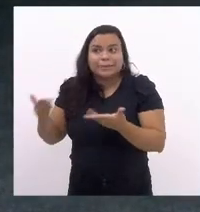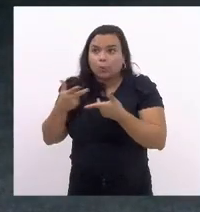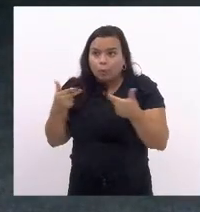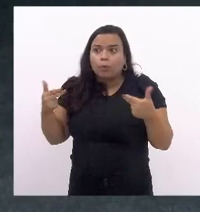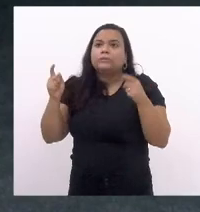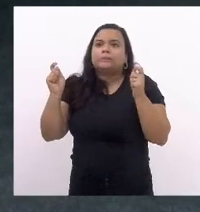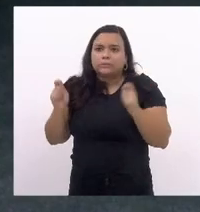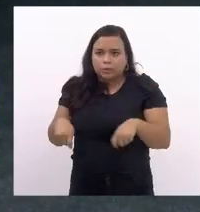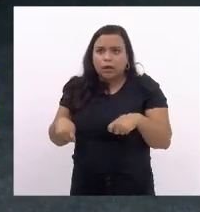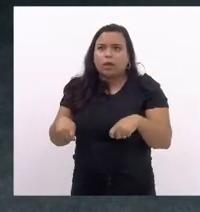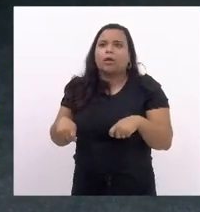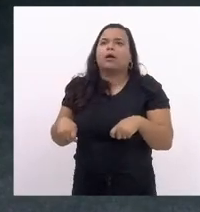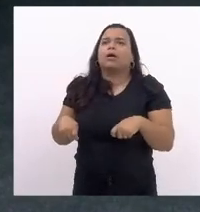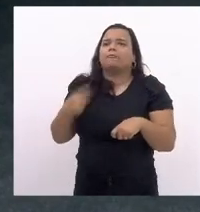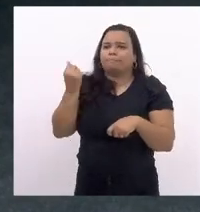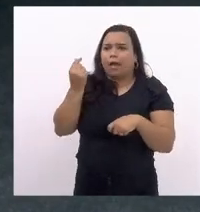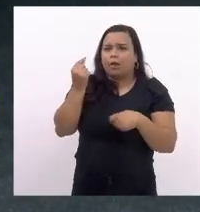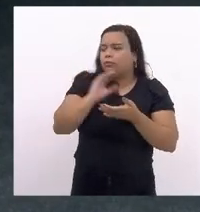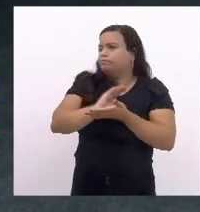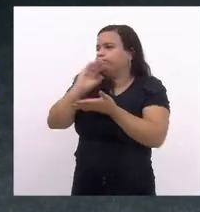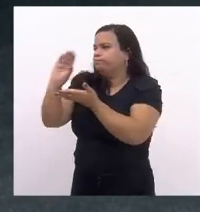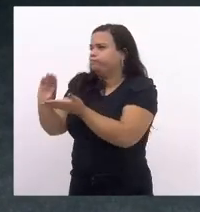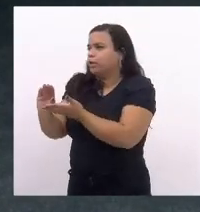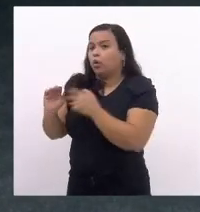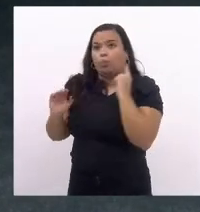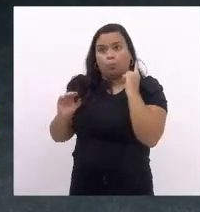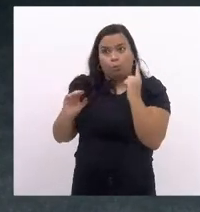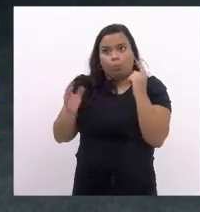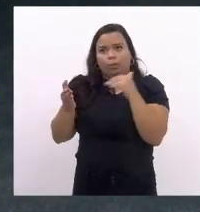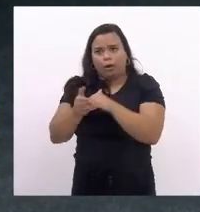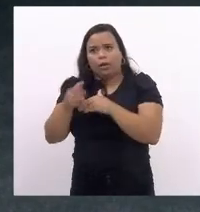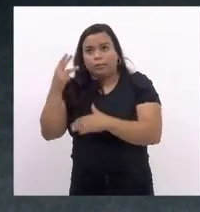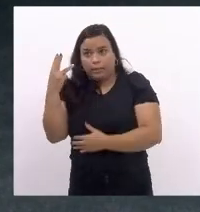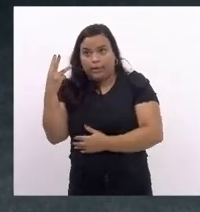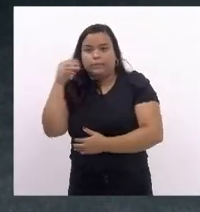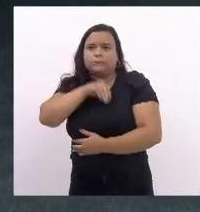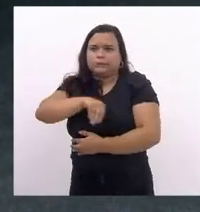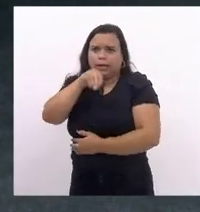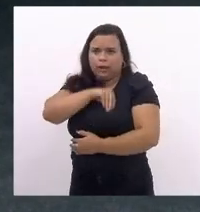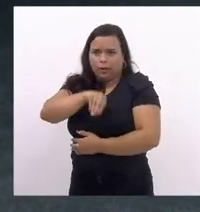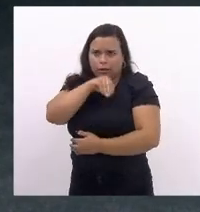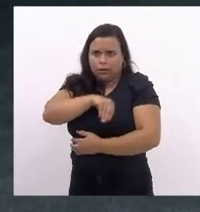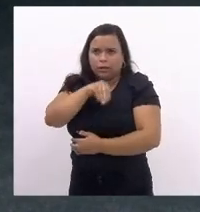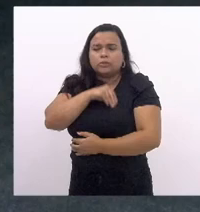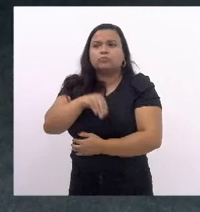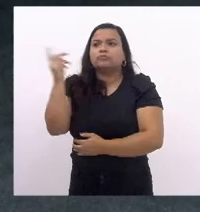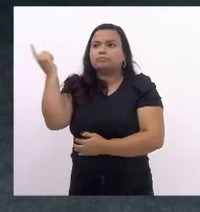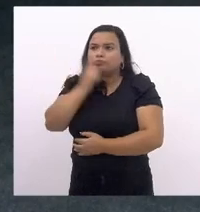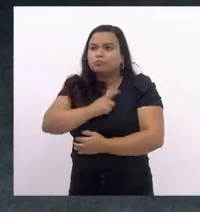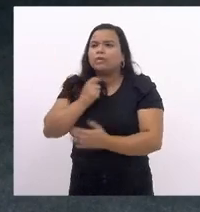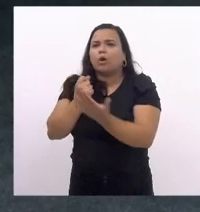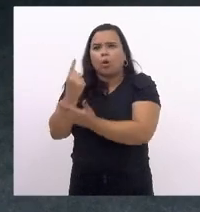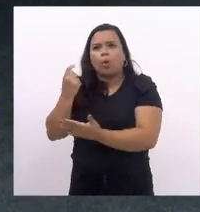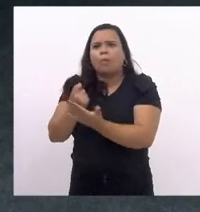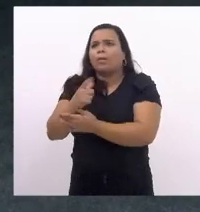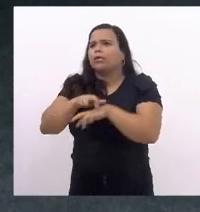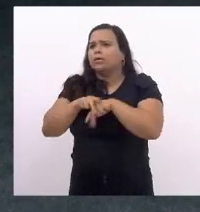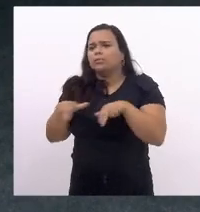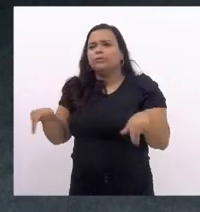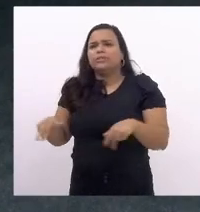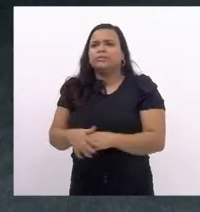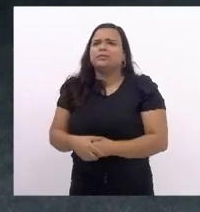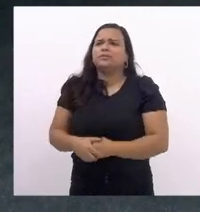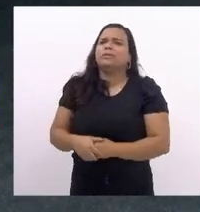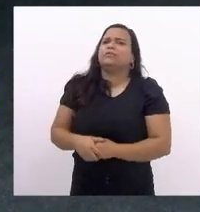valor de 1 a 3 salários mínimos para aquisição do seu mobiliário. E, sem dúvida nenhuma, os projetos